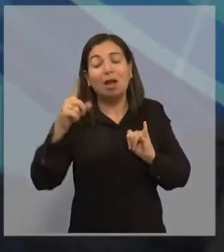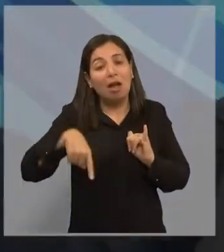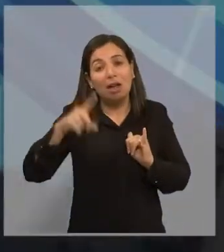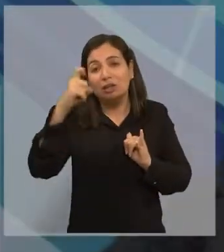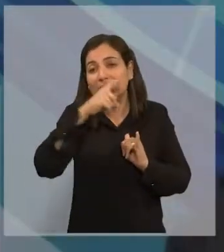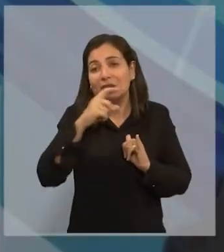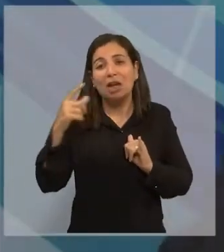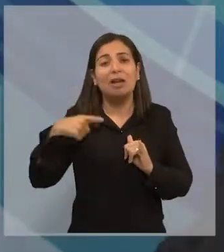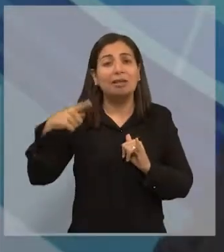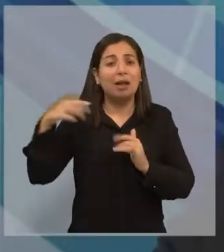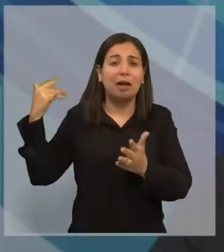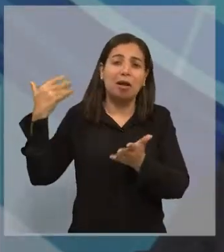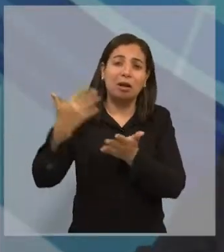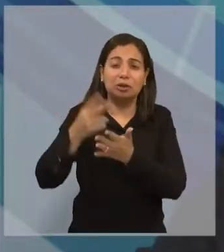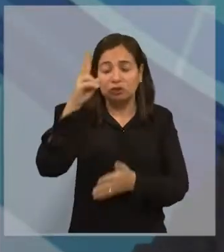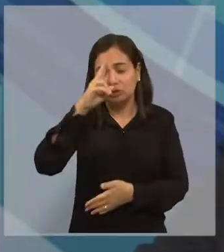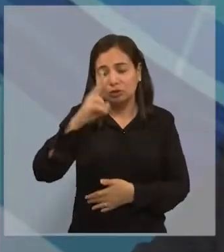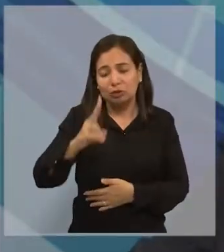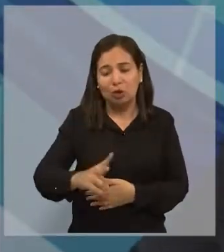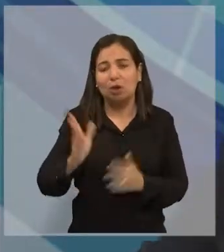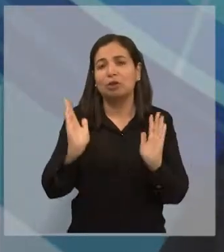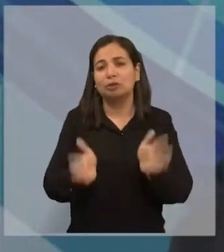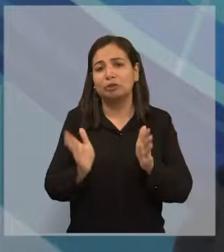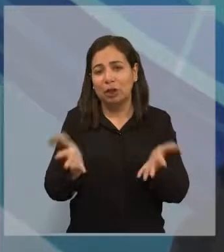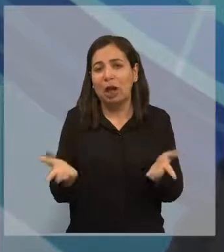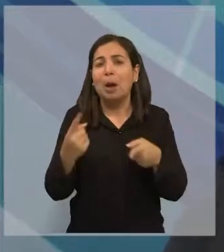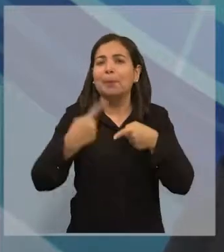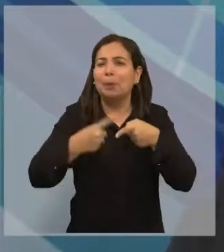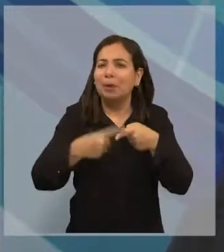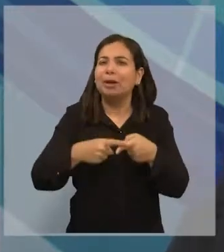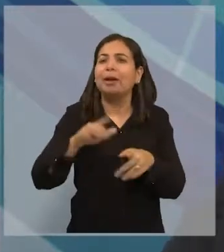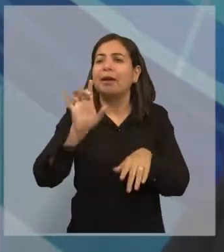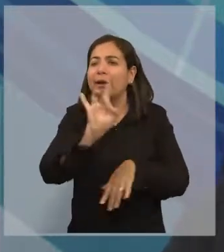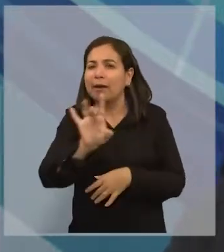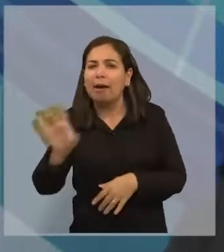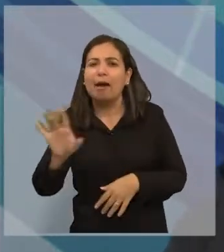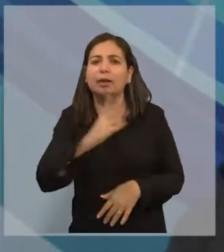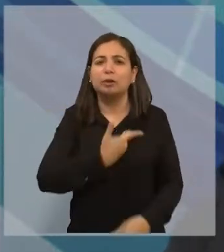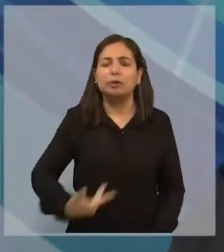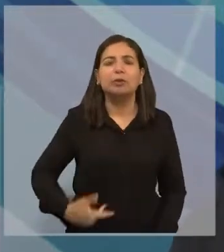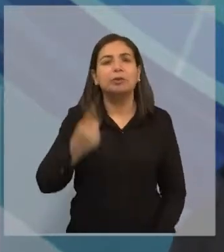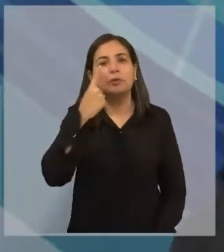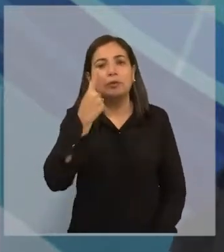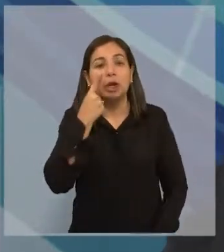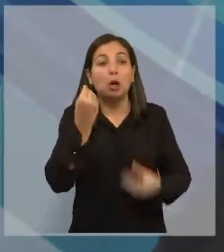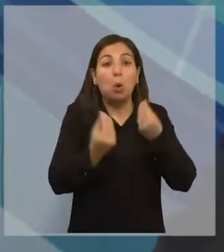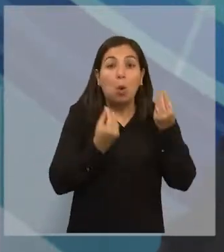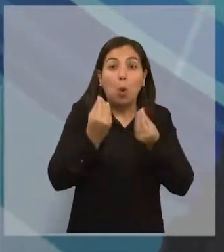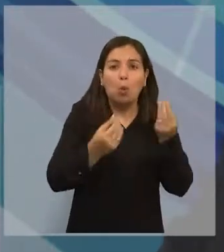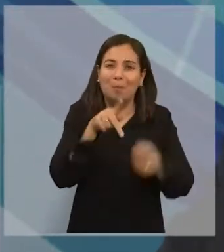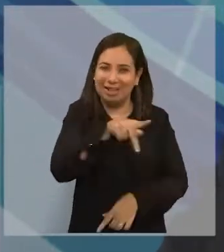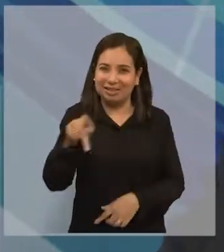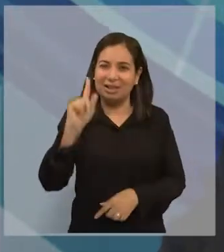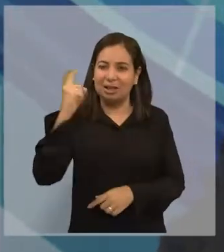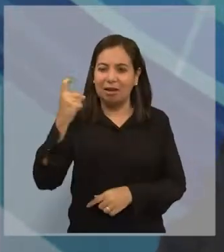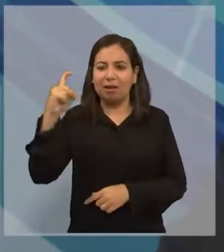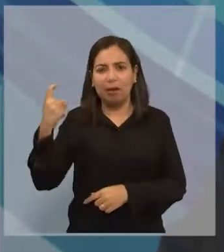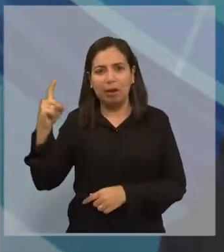dizer, porque todo governante tentou fazer a reforma da Previdência